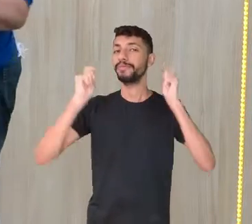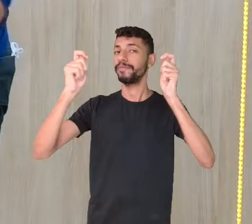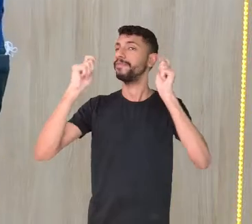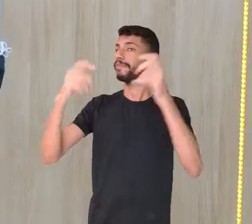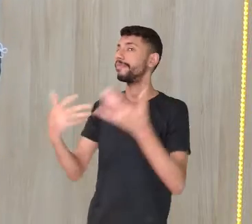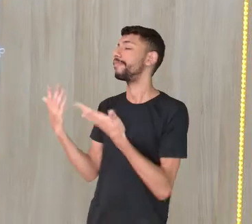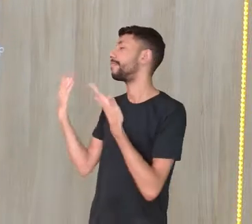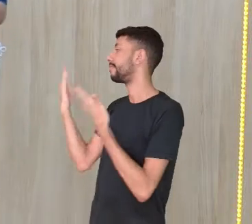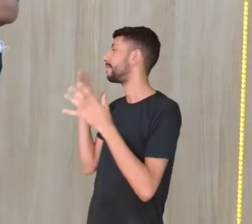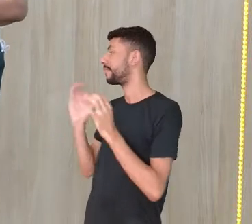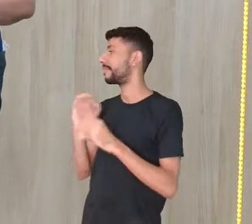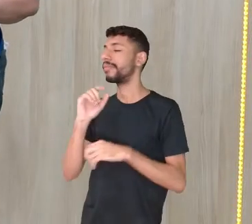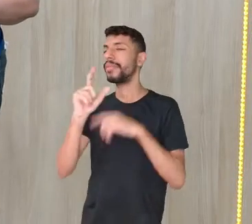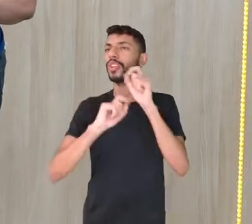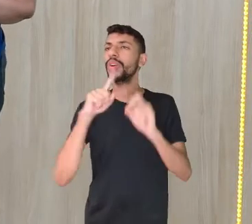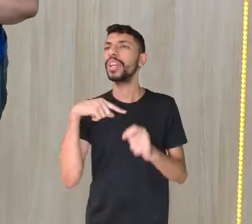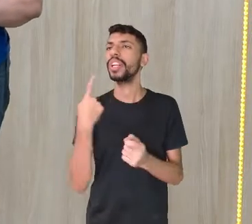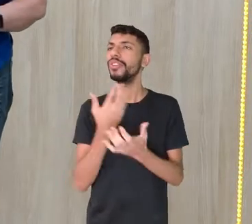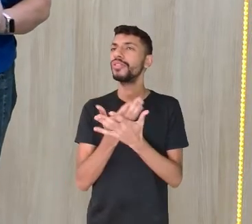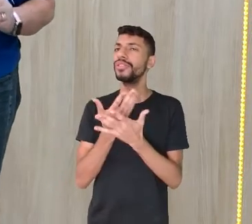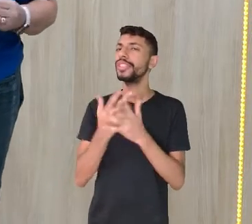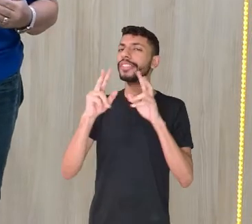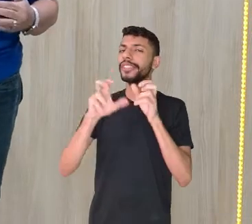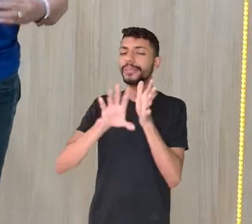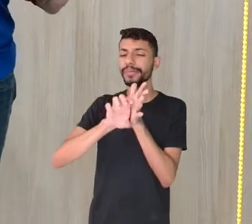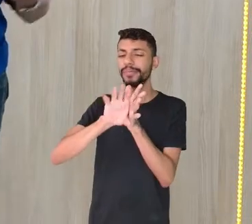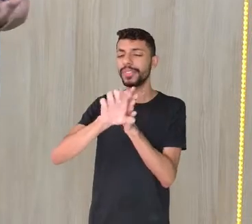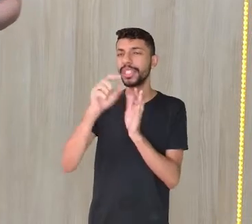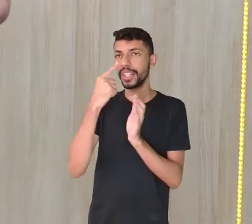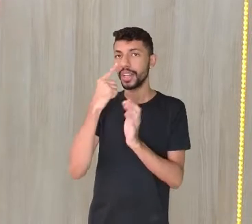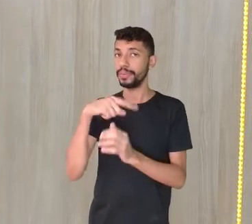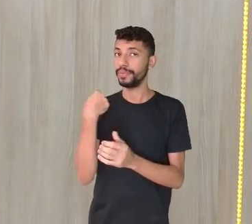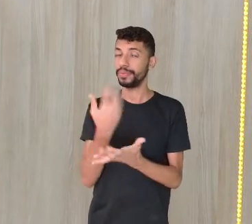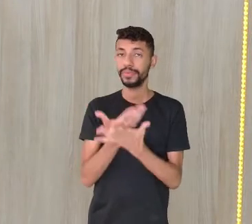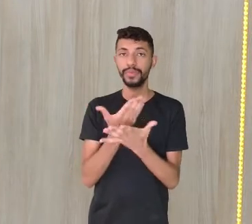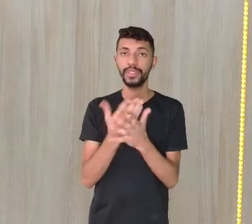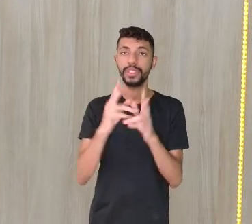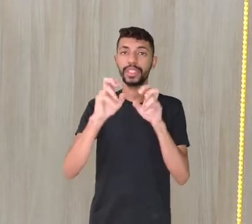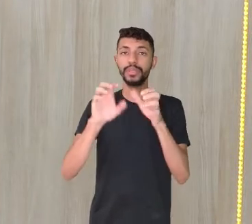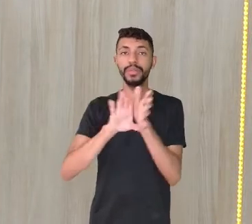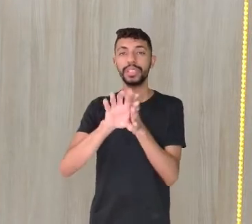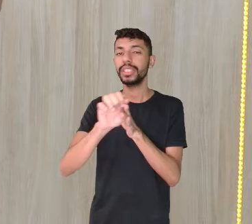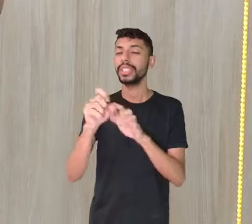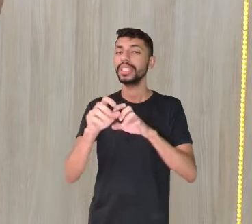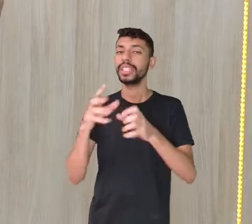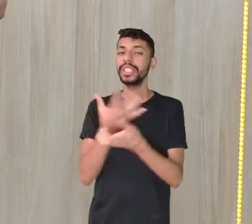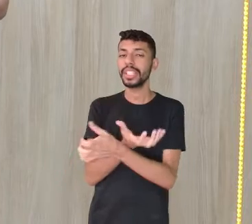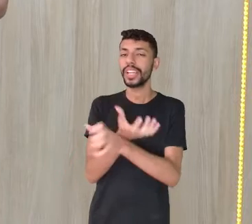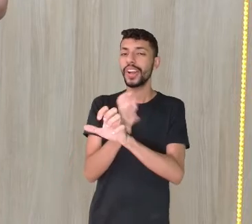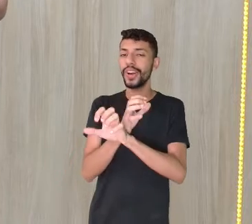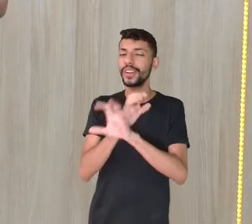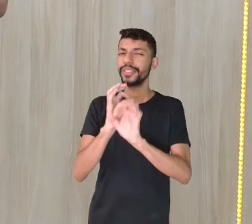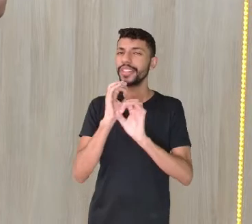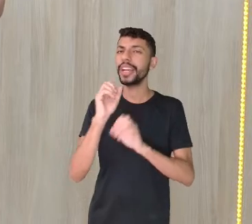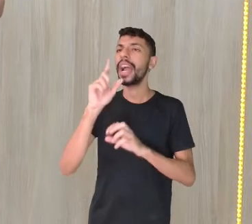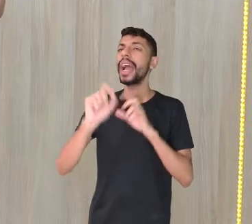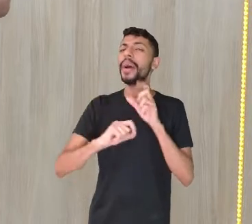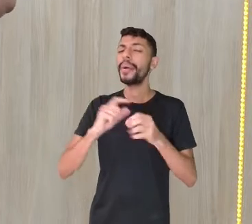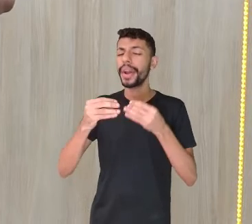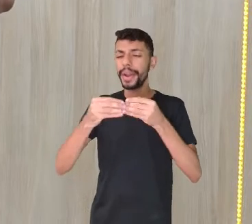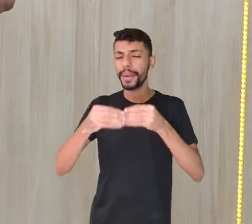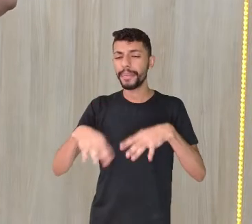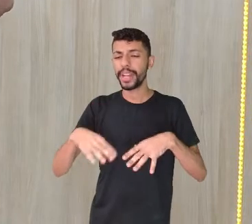falar a respeito do câncer? Então, hoje a gente vai falar um pouquinho a respeito do câncer ósseo, né? Esse câncer aí que